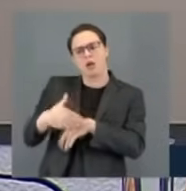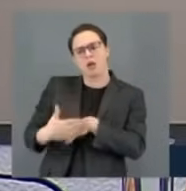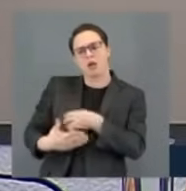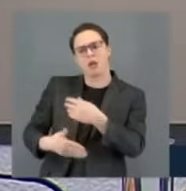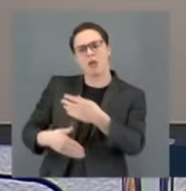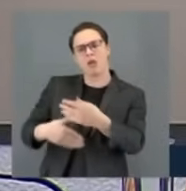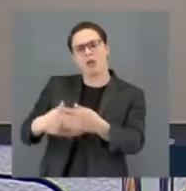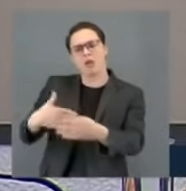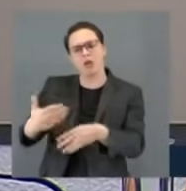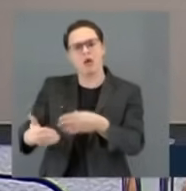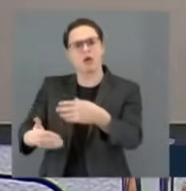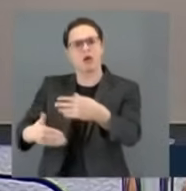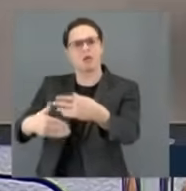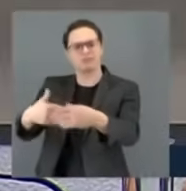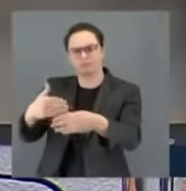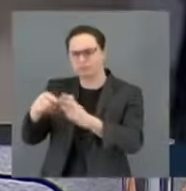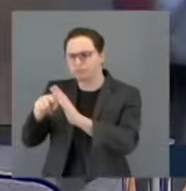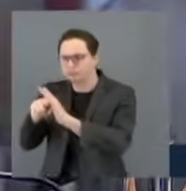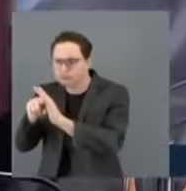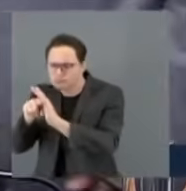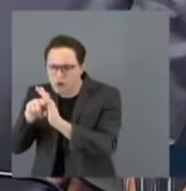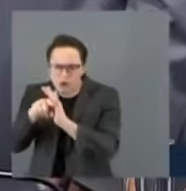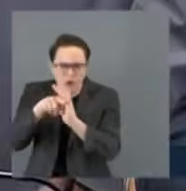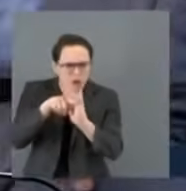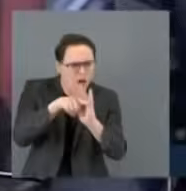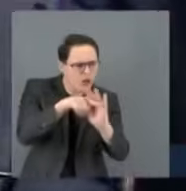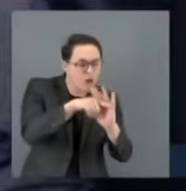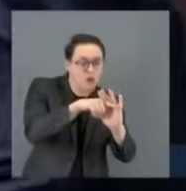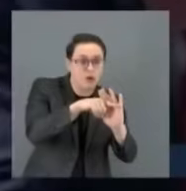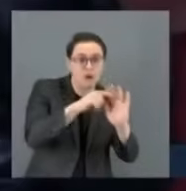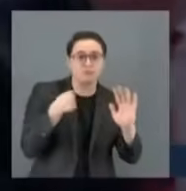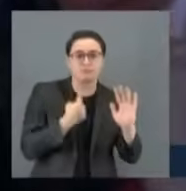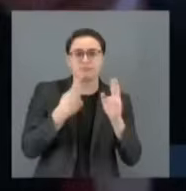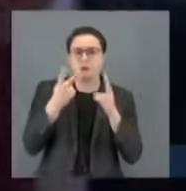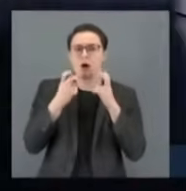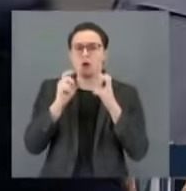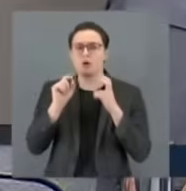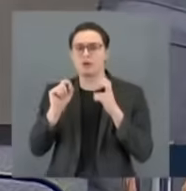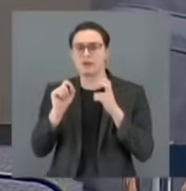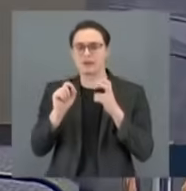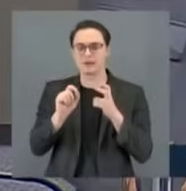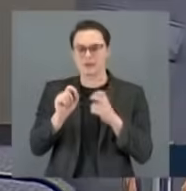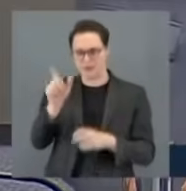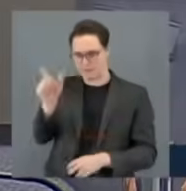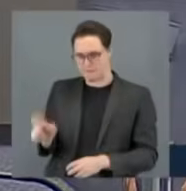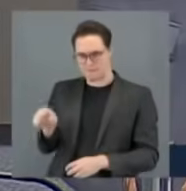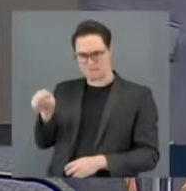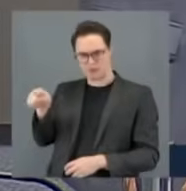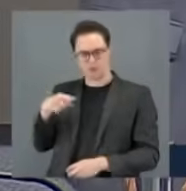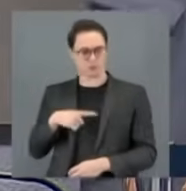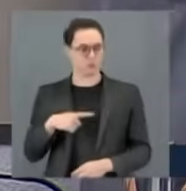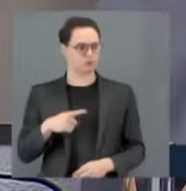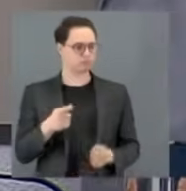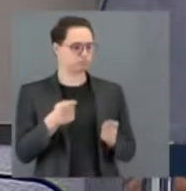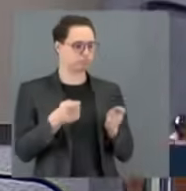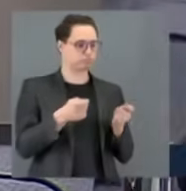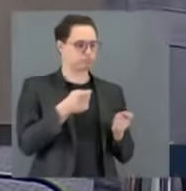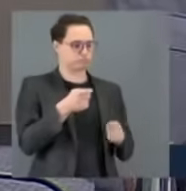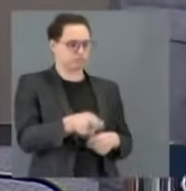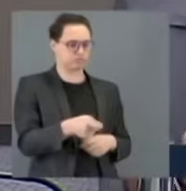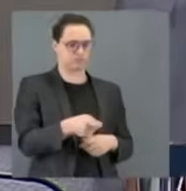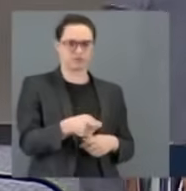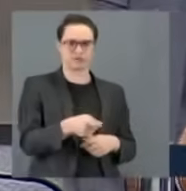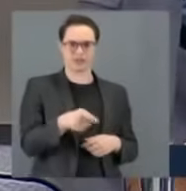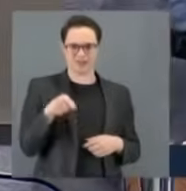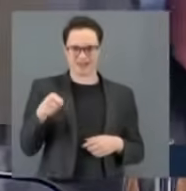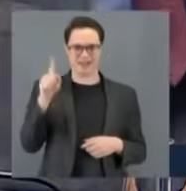nós percebemos que os mesmos atores que agem na censura e na repressão americana trabalham